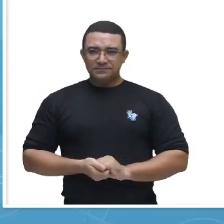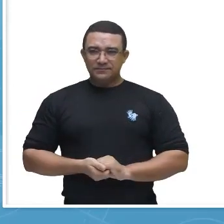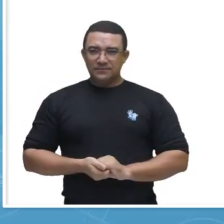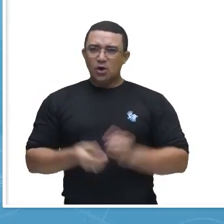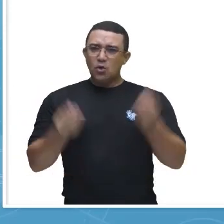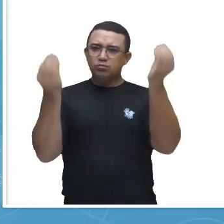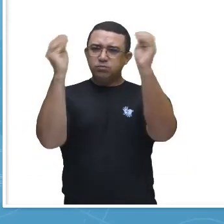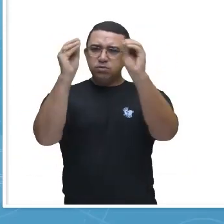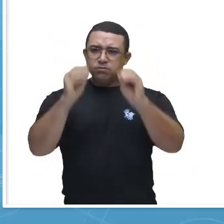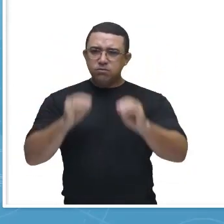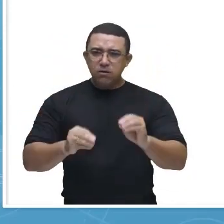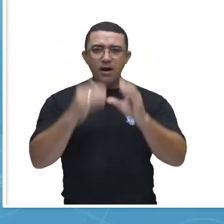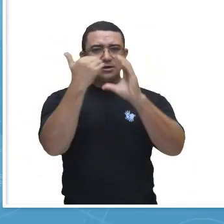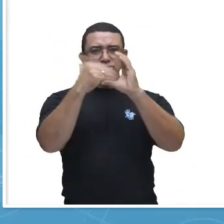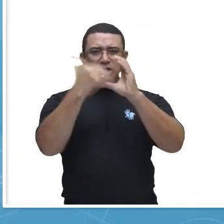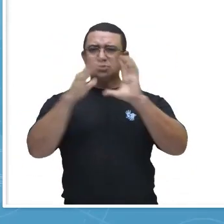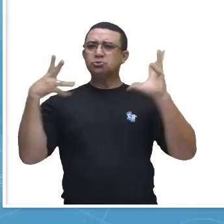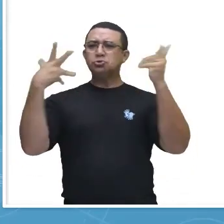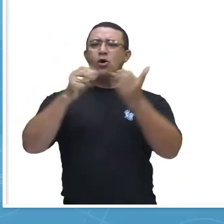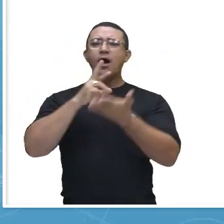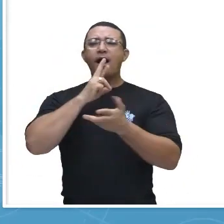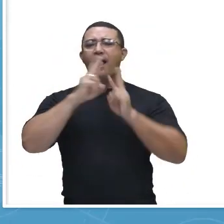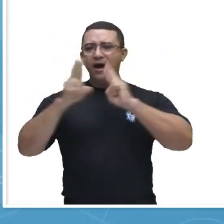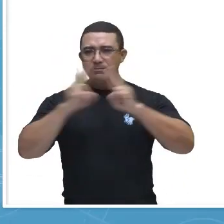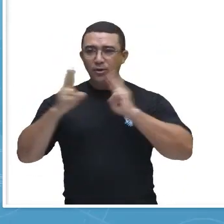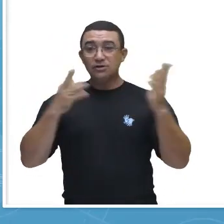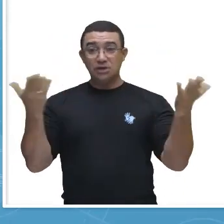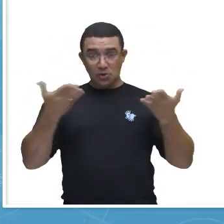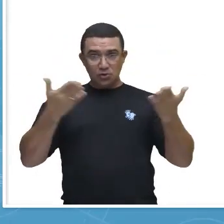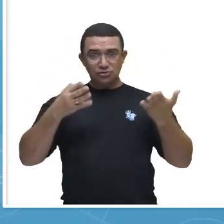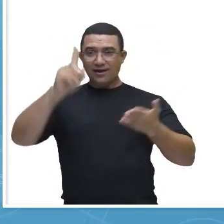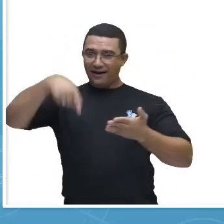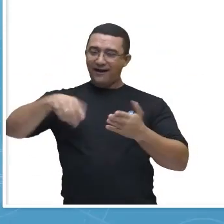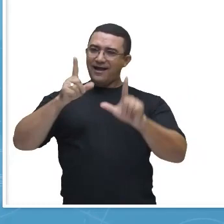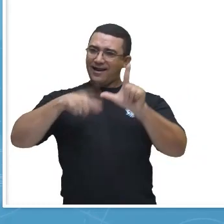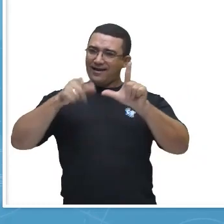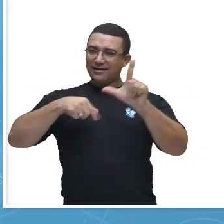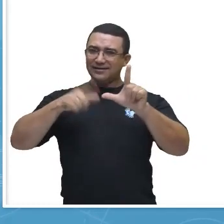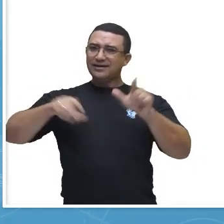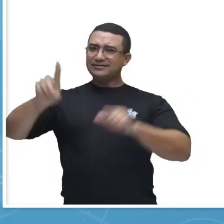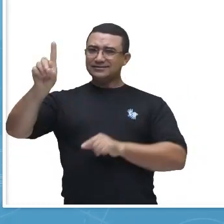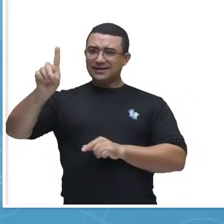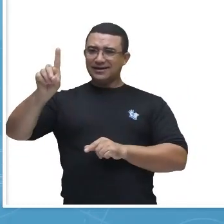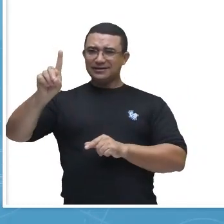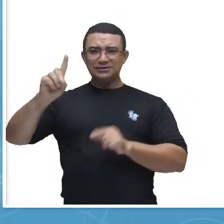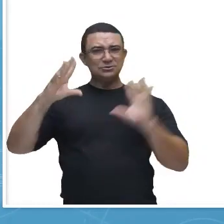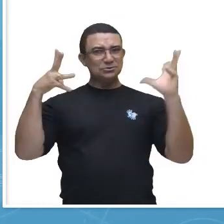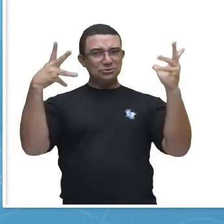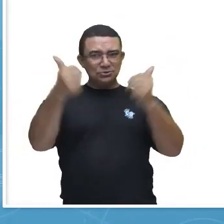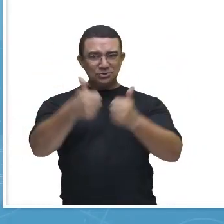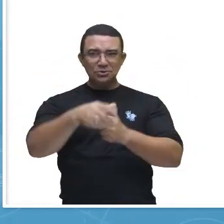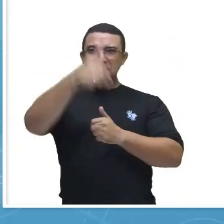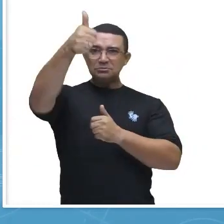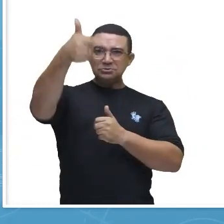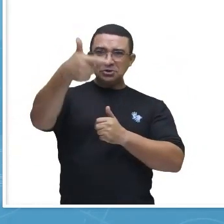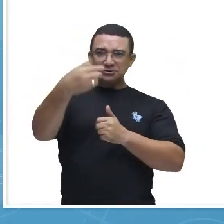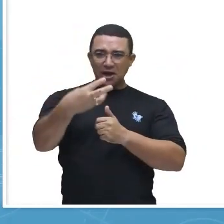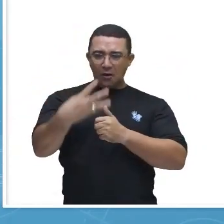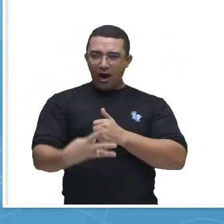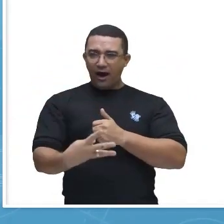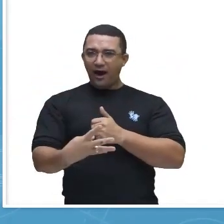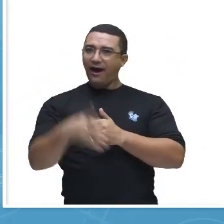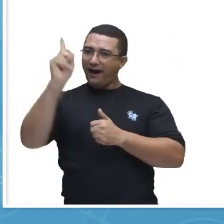Colocaram ali no chat, né? Todas as respostas de hoje foram letra D. Uma coincidência, né? Uma